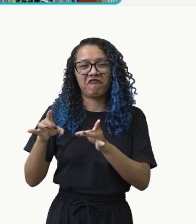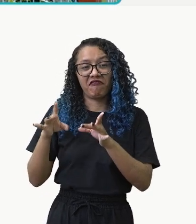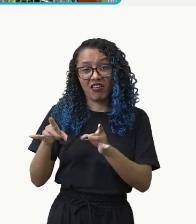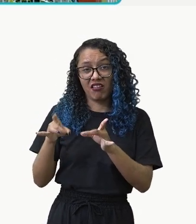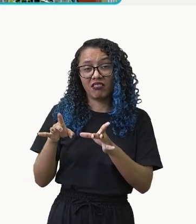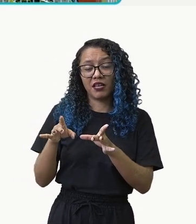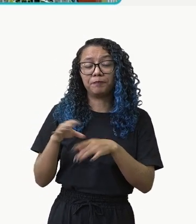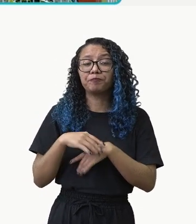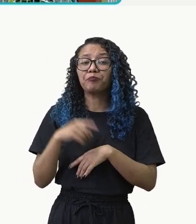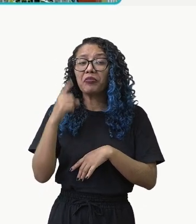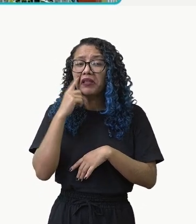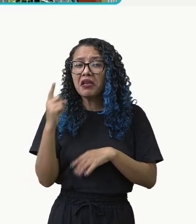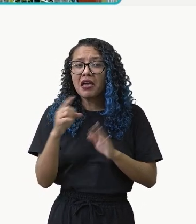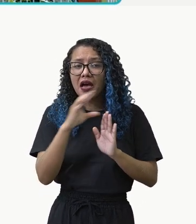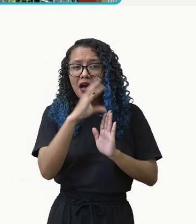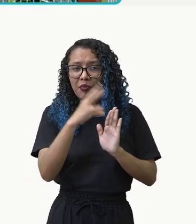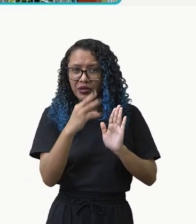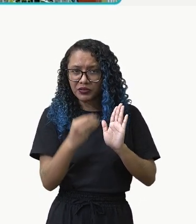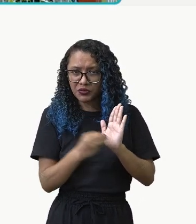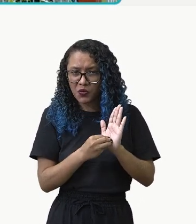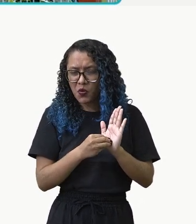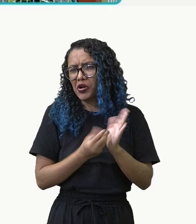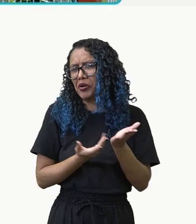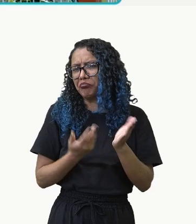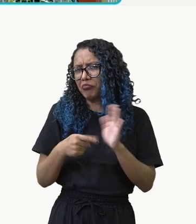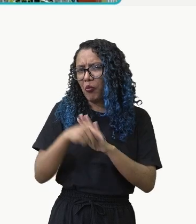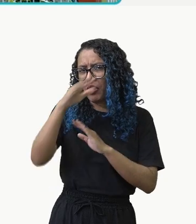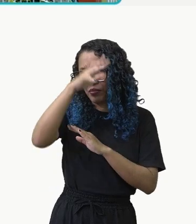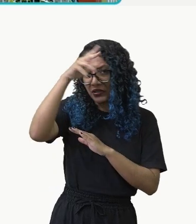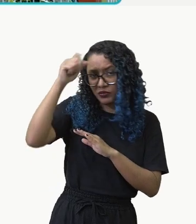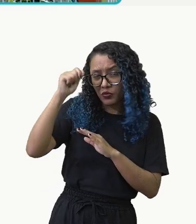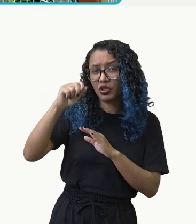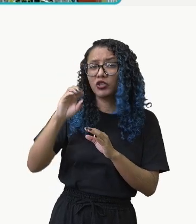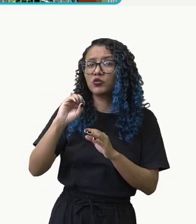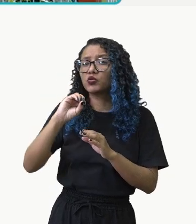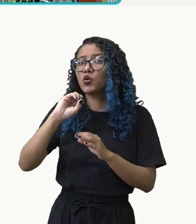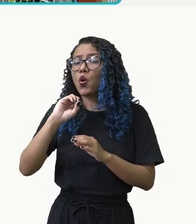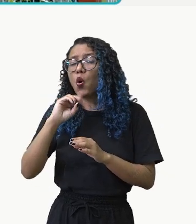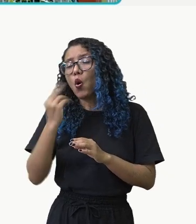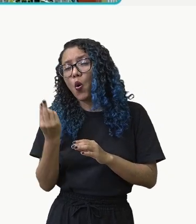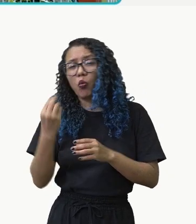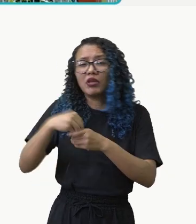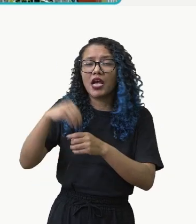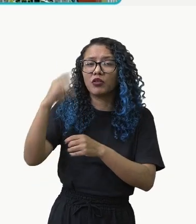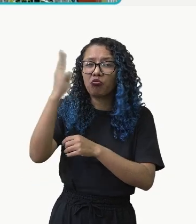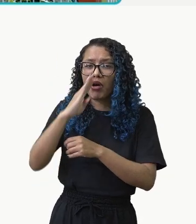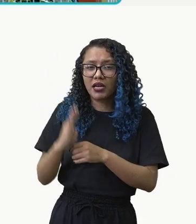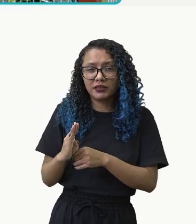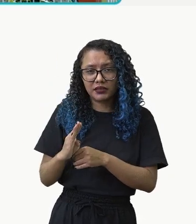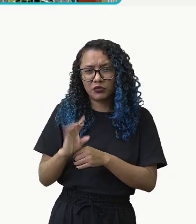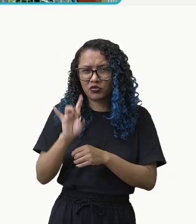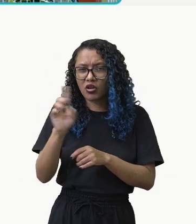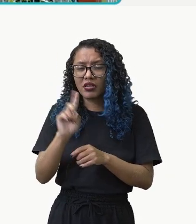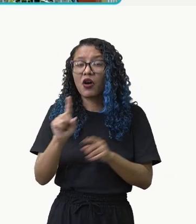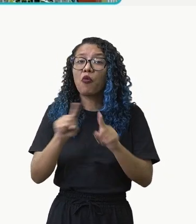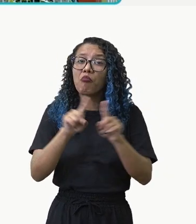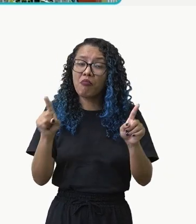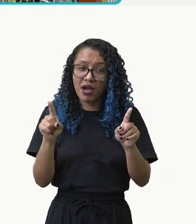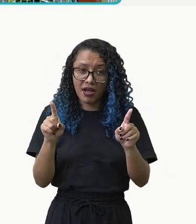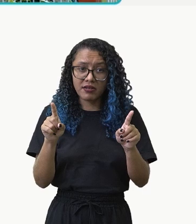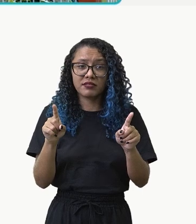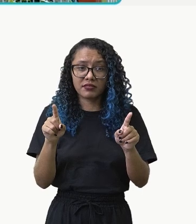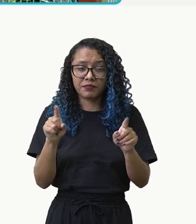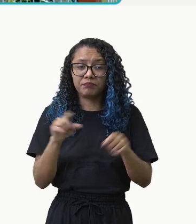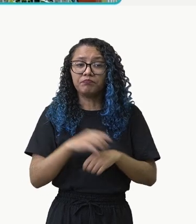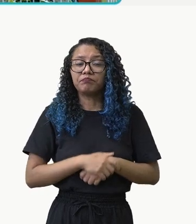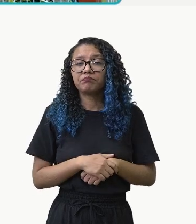apenas como Amazonas ou no sentido do Brasil a a a Amazônia ou no espanhol la